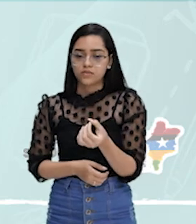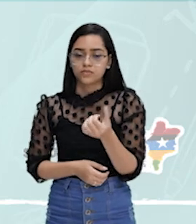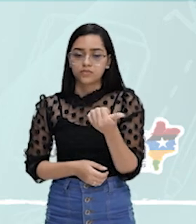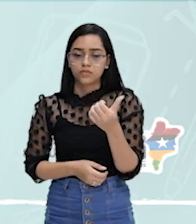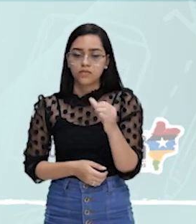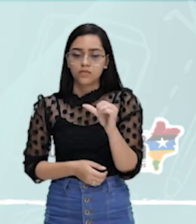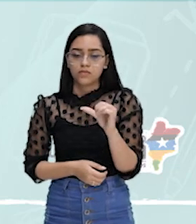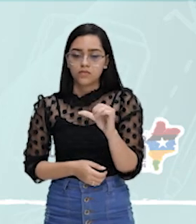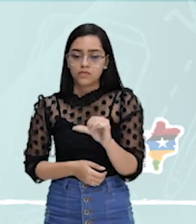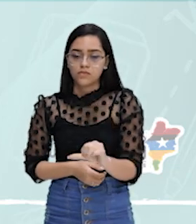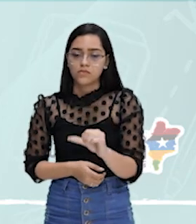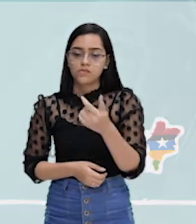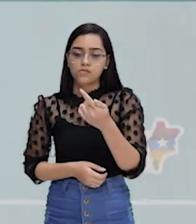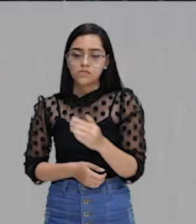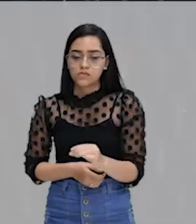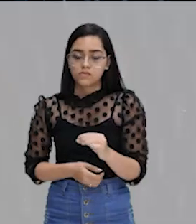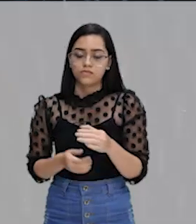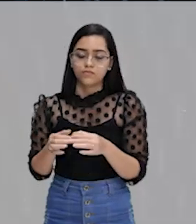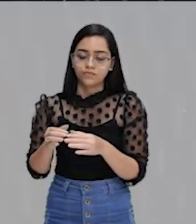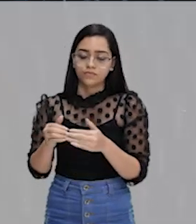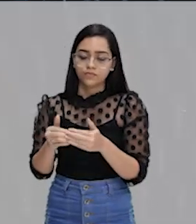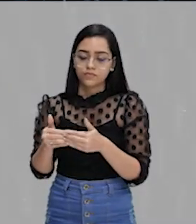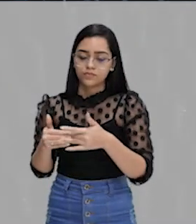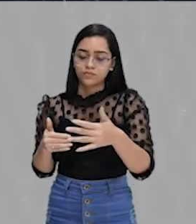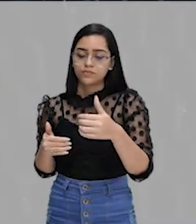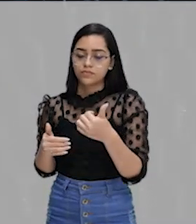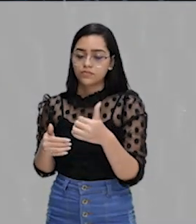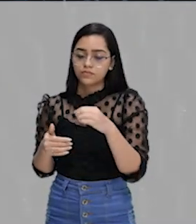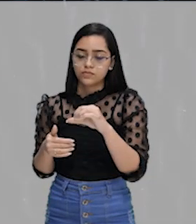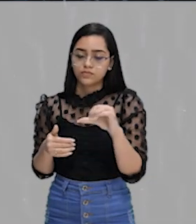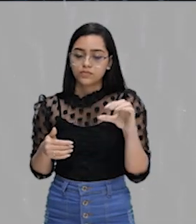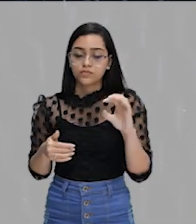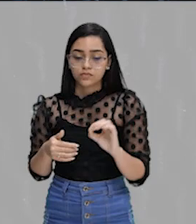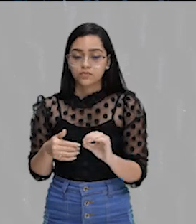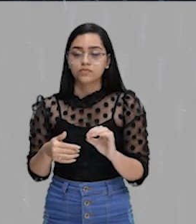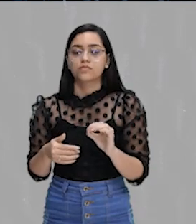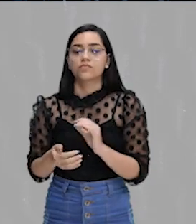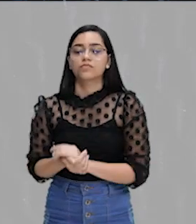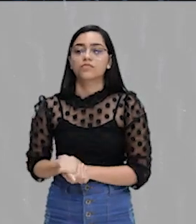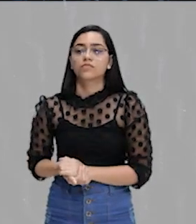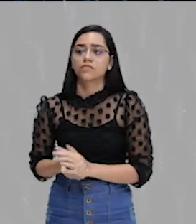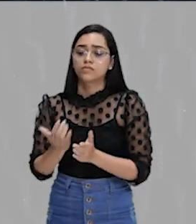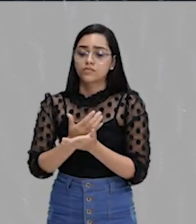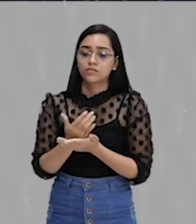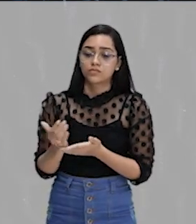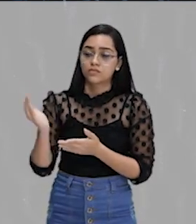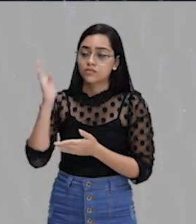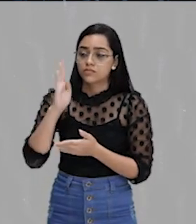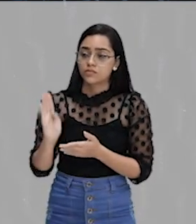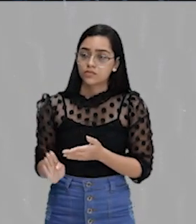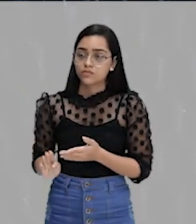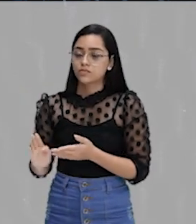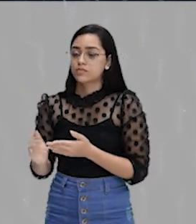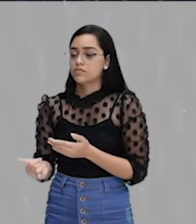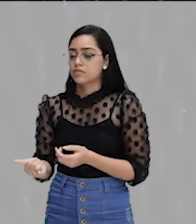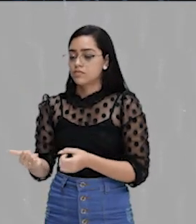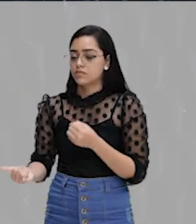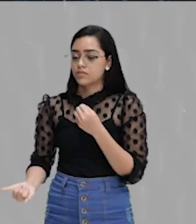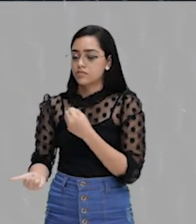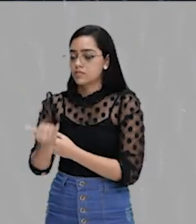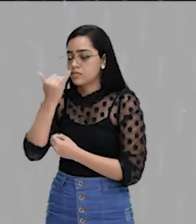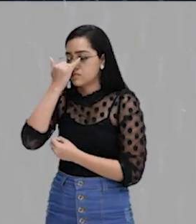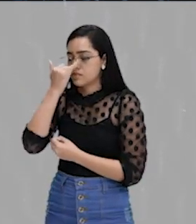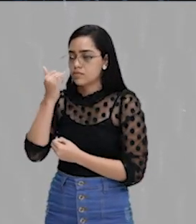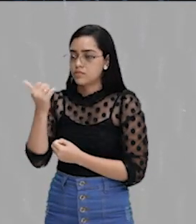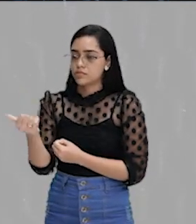delas, inclusive, se estendendo até o início da década de 1990. Começou no Brasil com o golpe de 64,